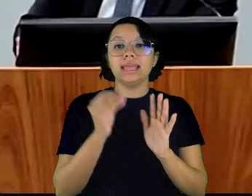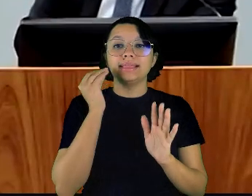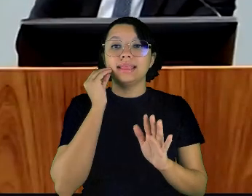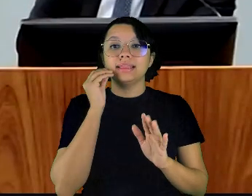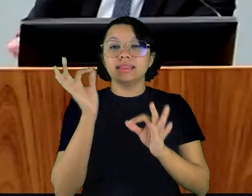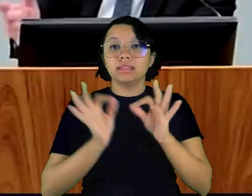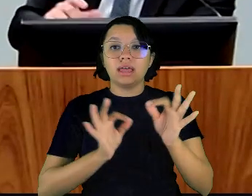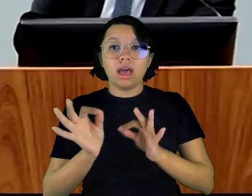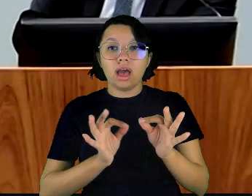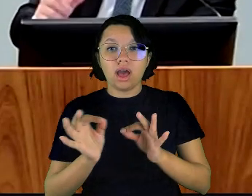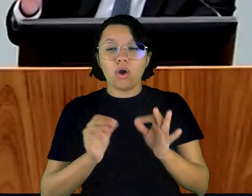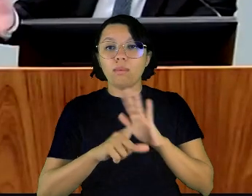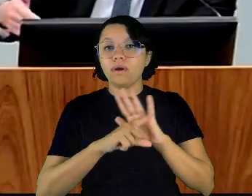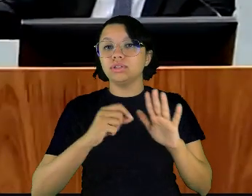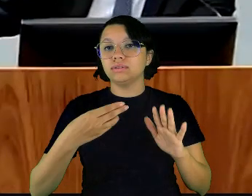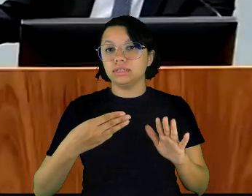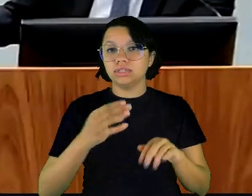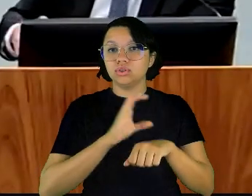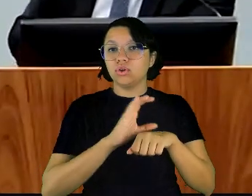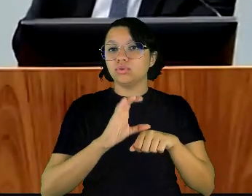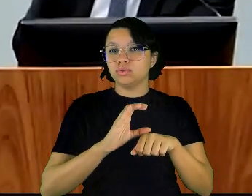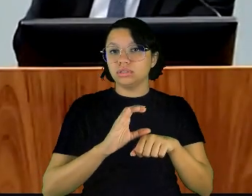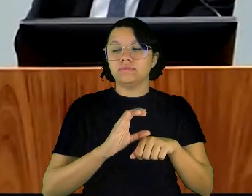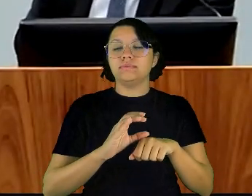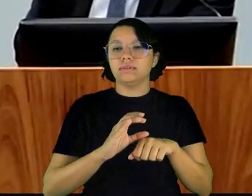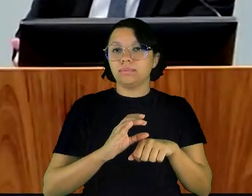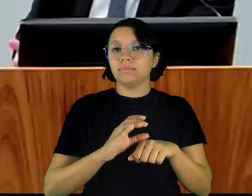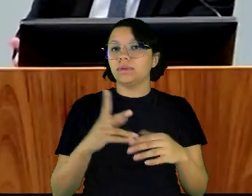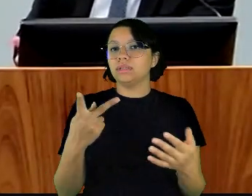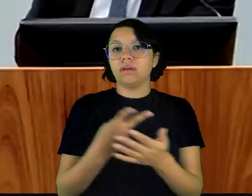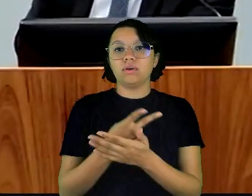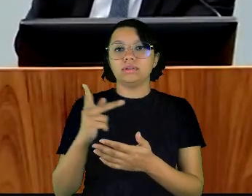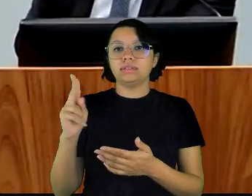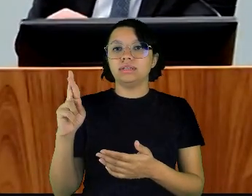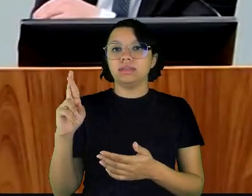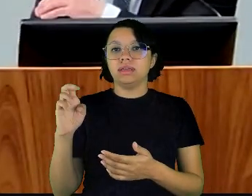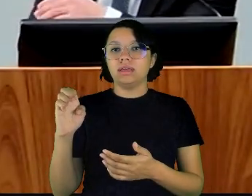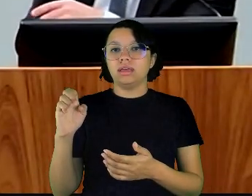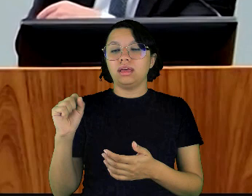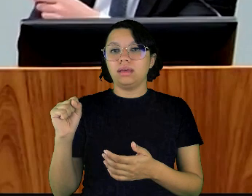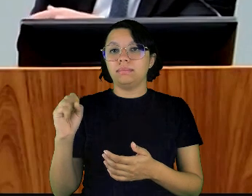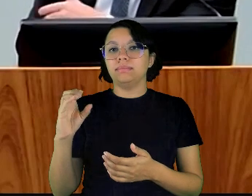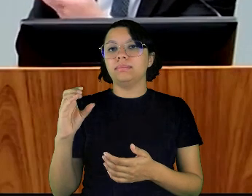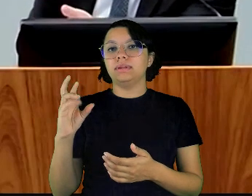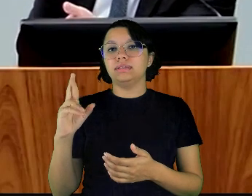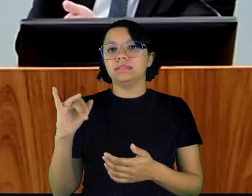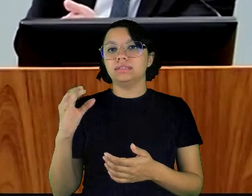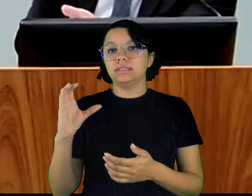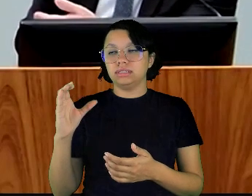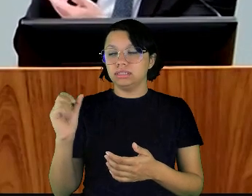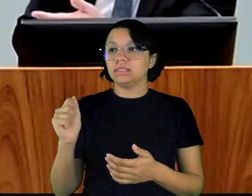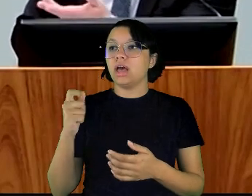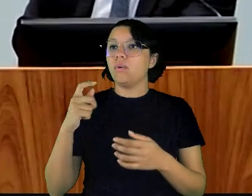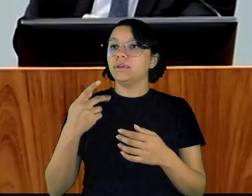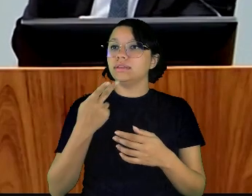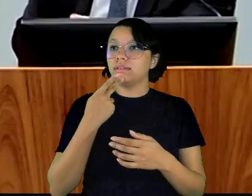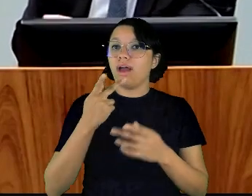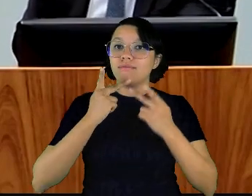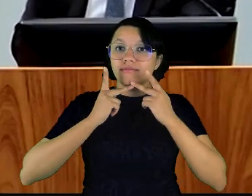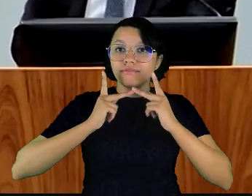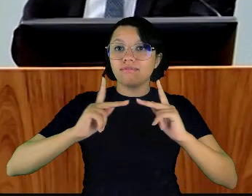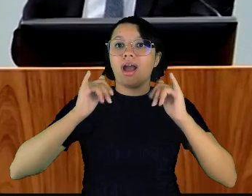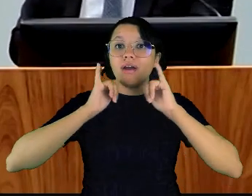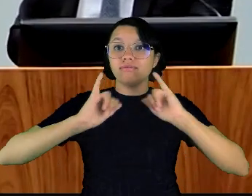do artigo 3º do Código Civil para não correr a prescrição contra as pessoas que estão manifestamente incapazes de ir ao